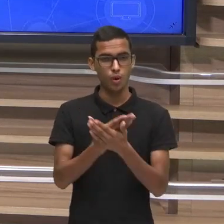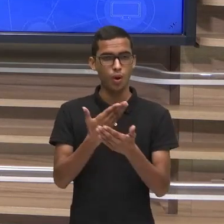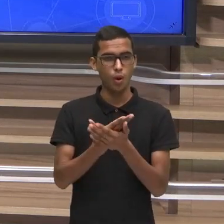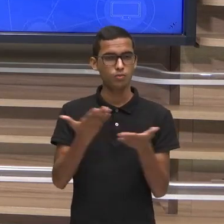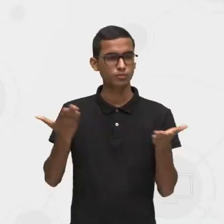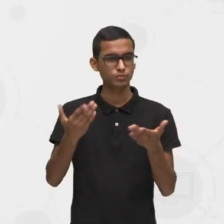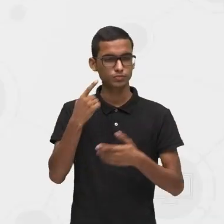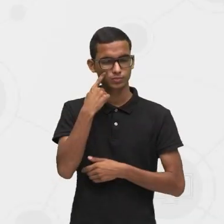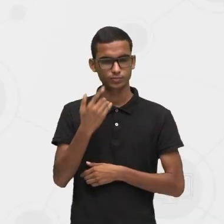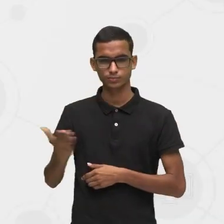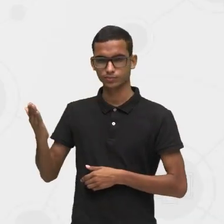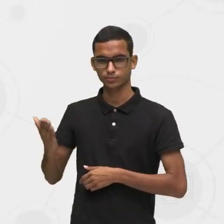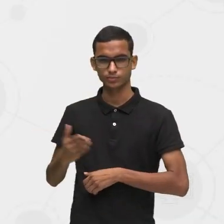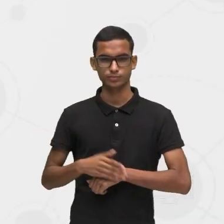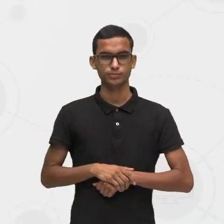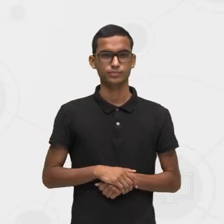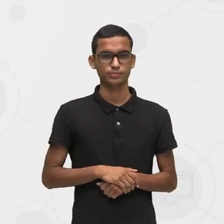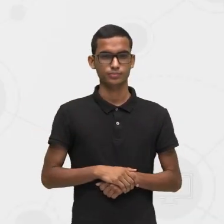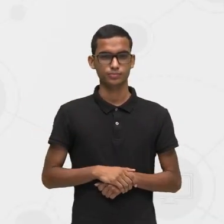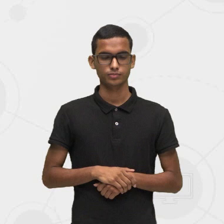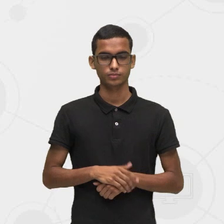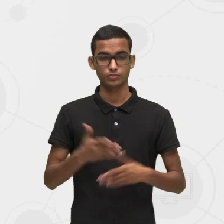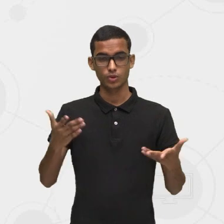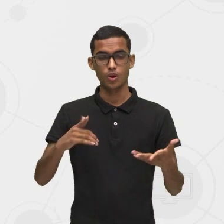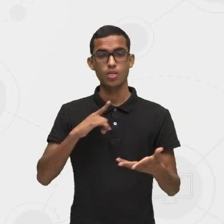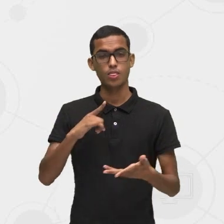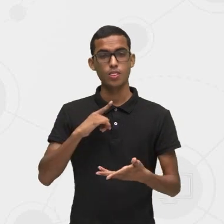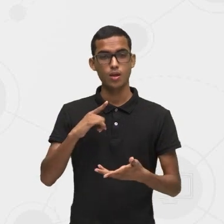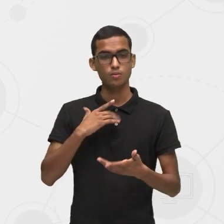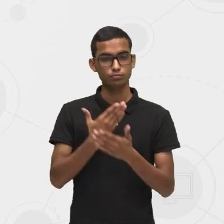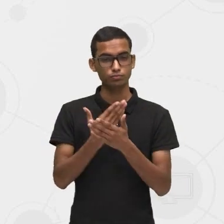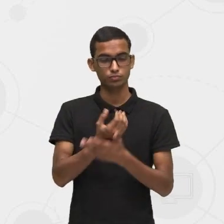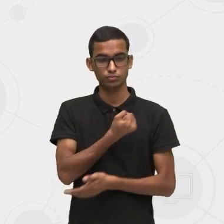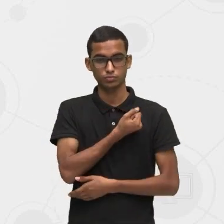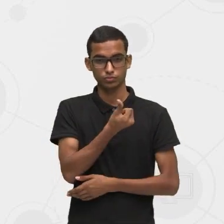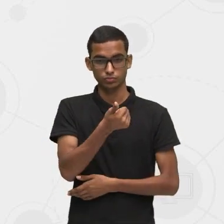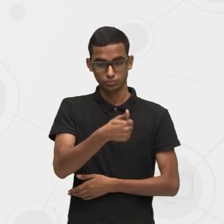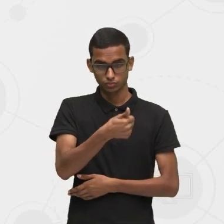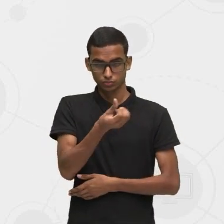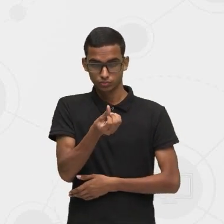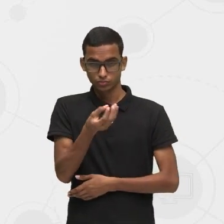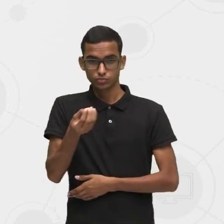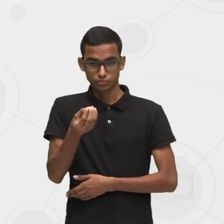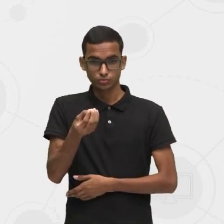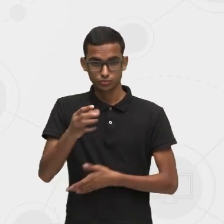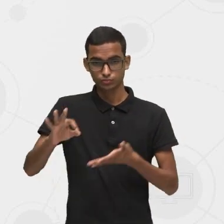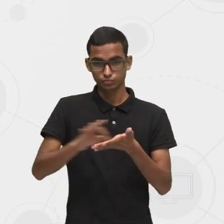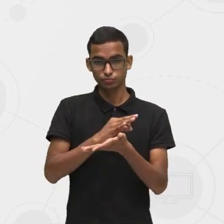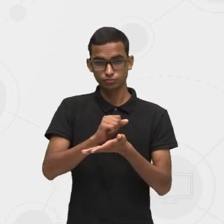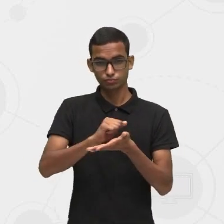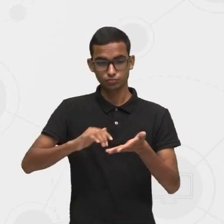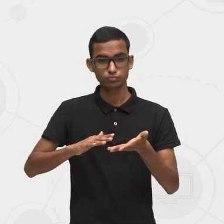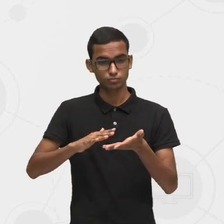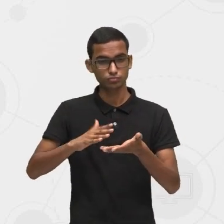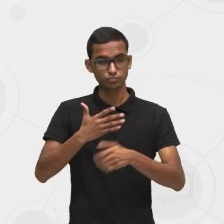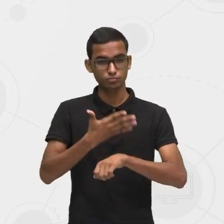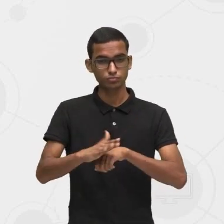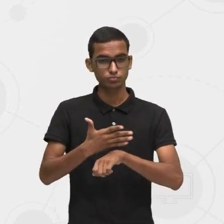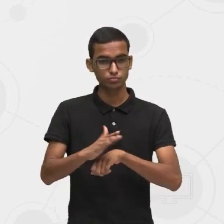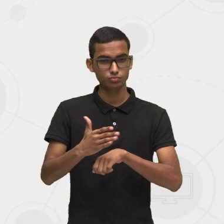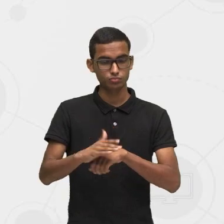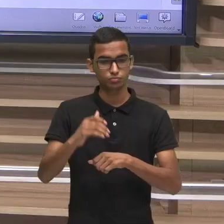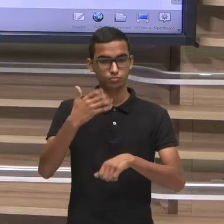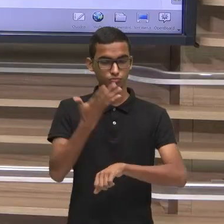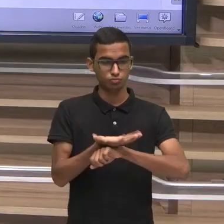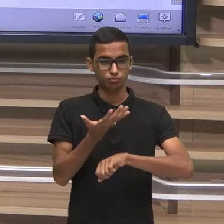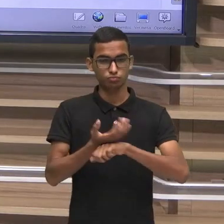teremos hoje? Vamos lá? Hoje nós temos a aula 160, a correção do Exercitando de Educação